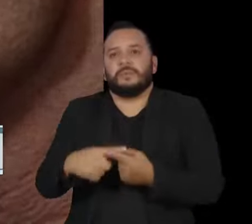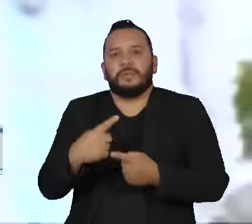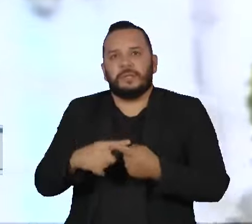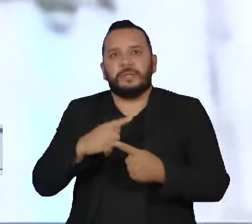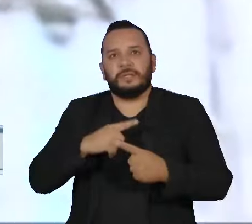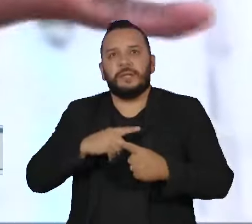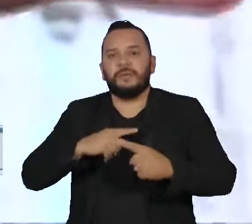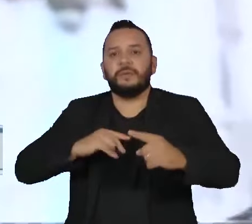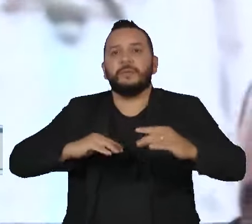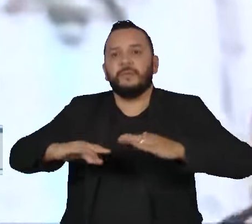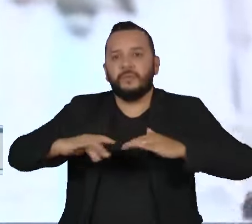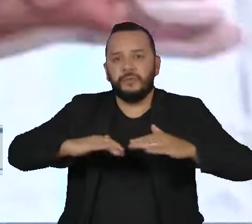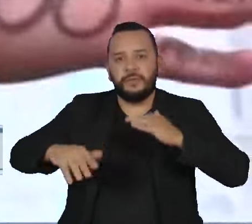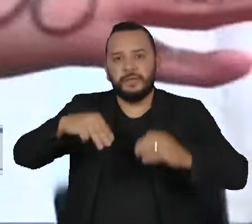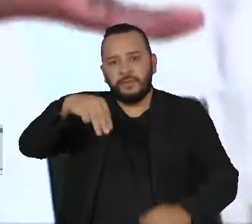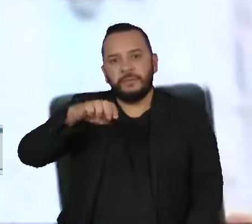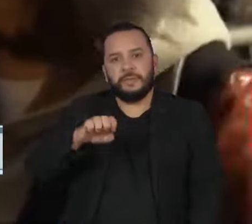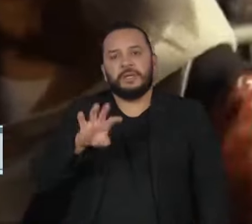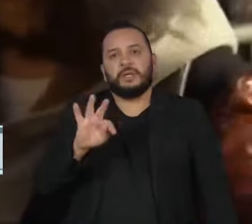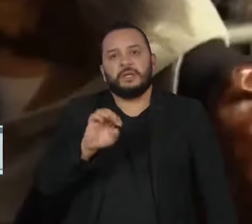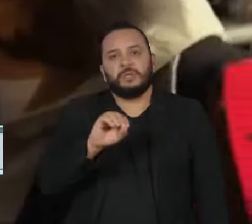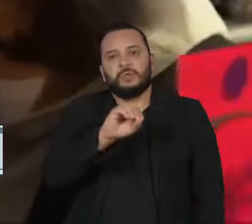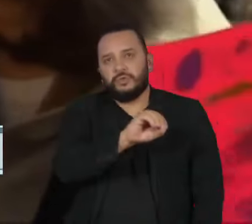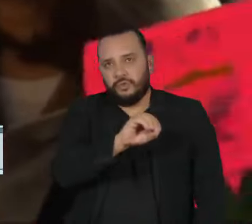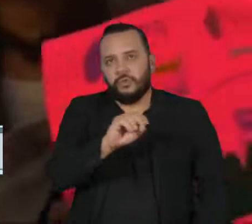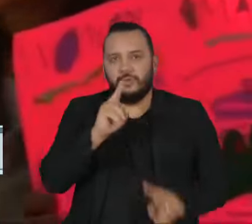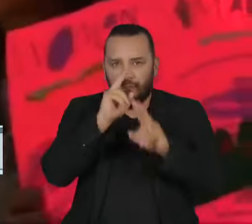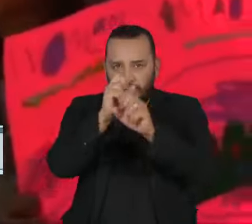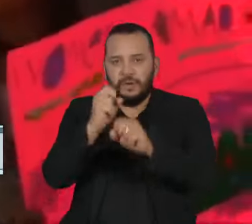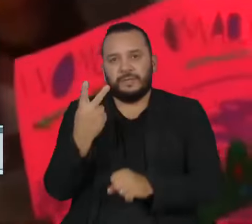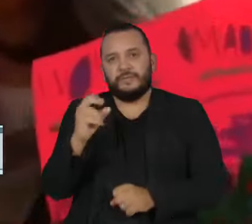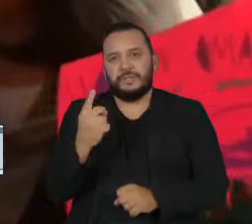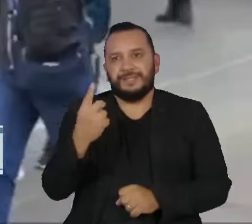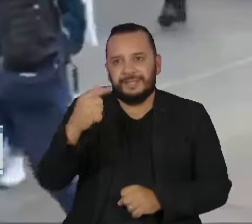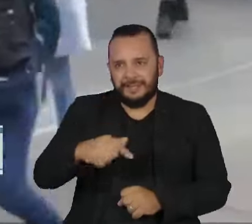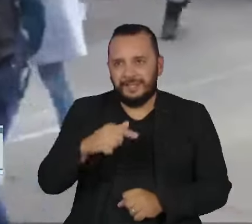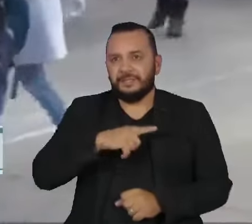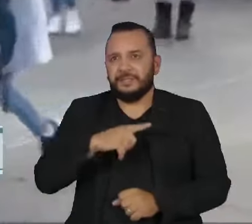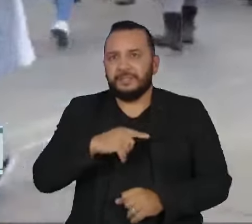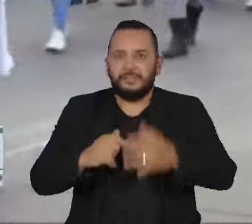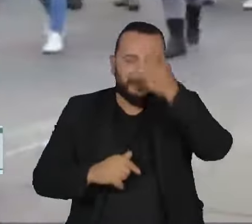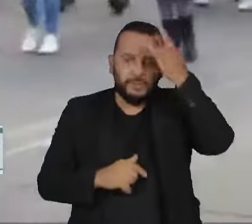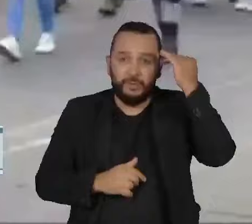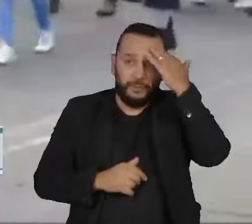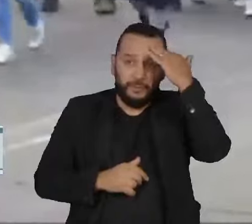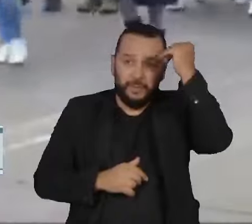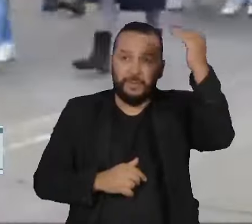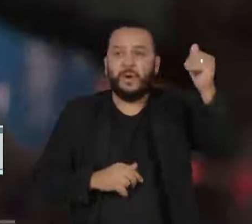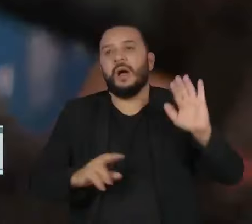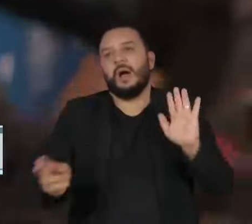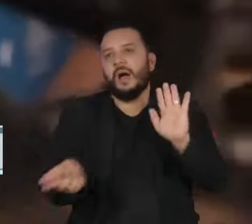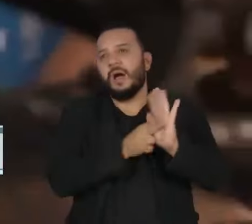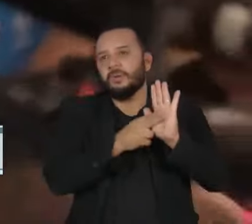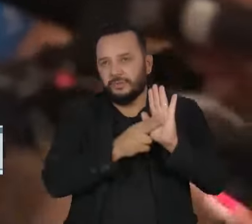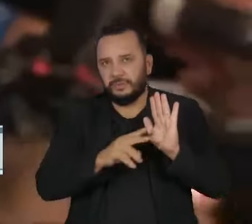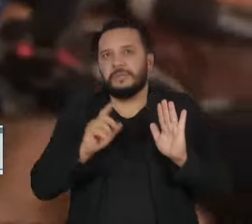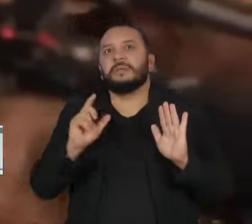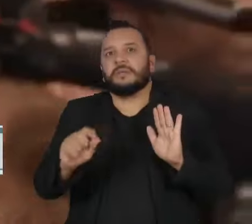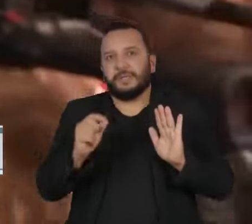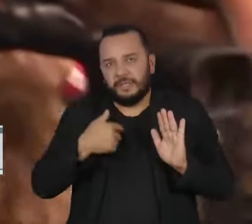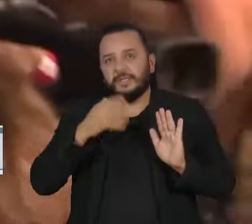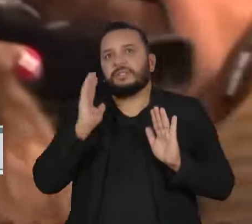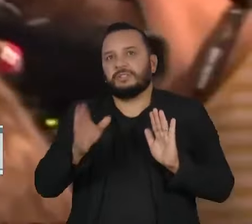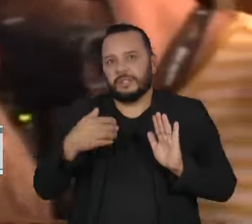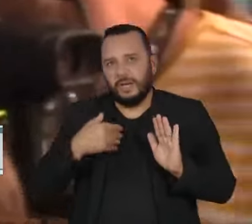michu que ganhou força em 2017 depois que artistas e celebridades admitiram publicamente terem